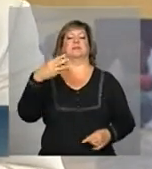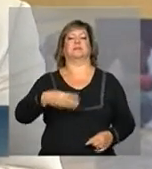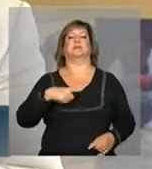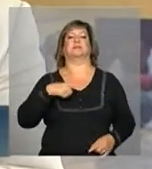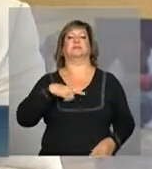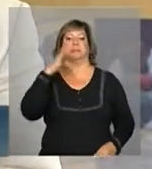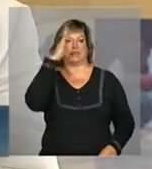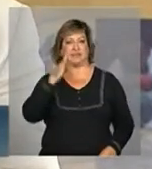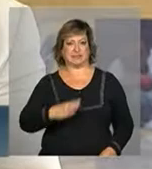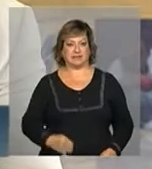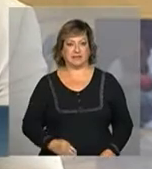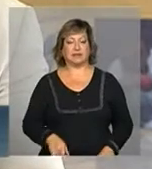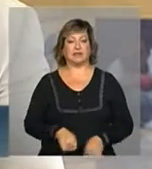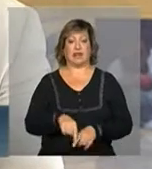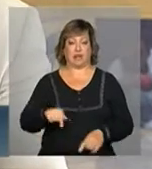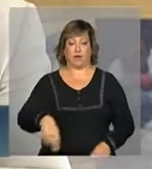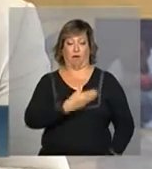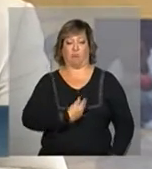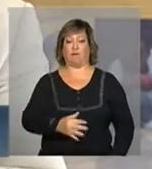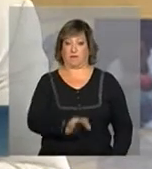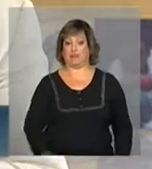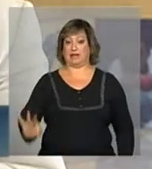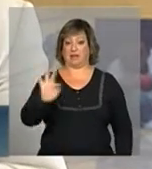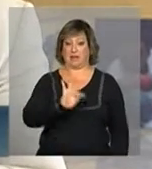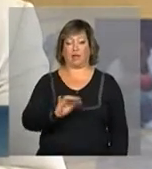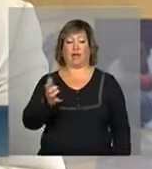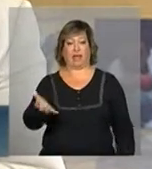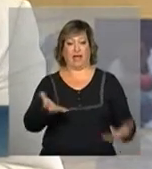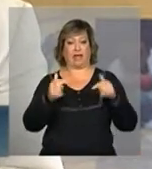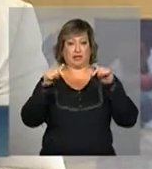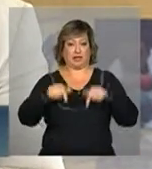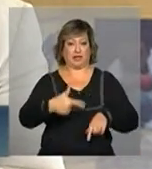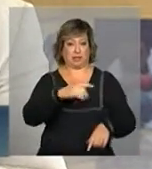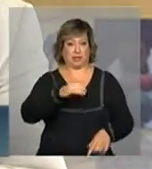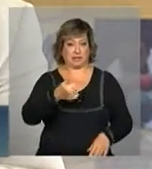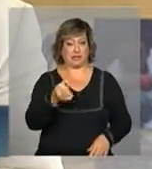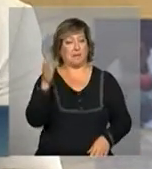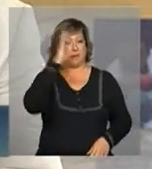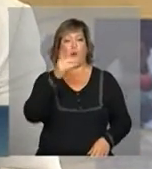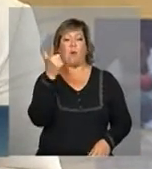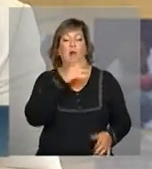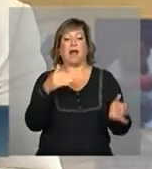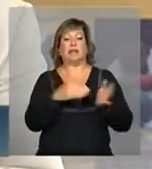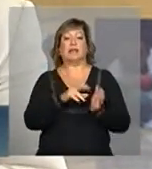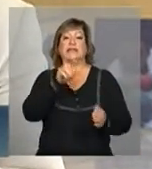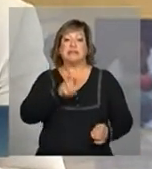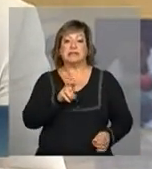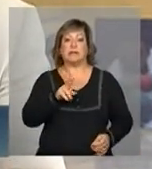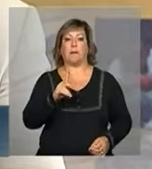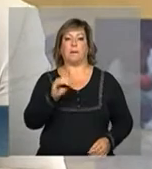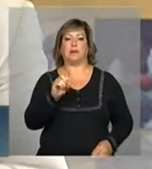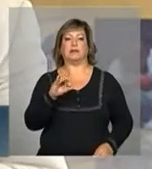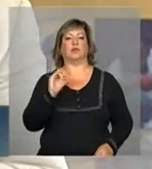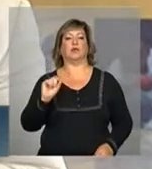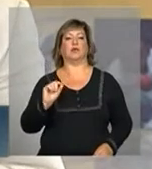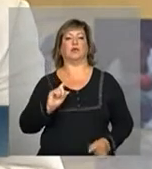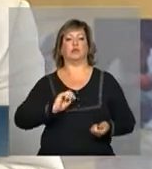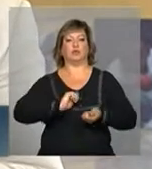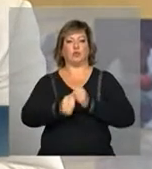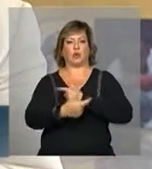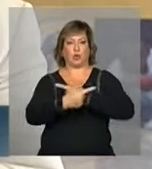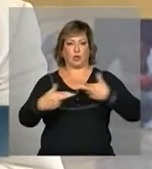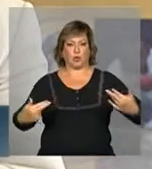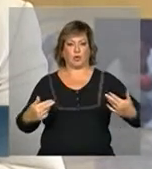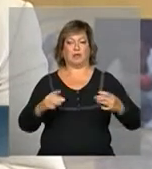federal pretende, em 2016, que o Brasil conquiste até a quinta posição nos Jogos